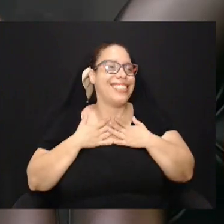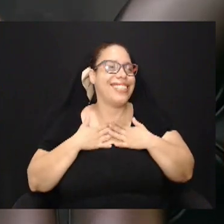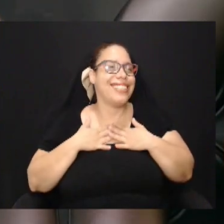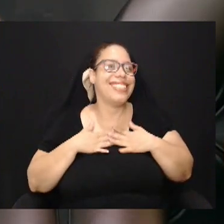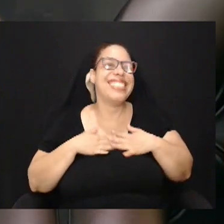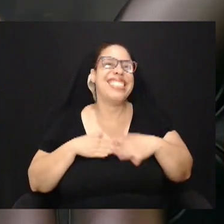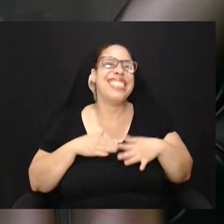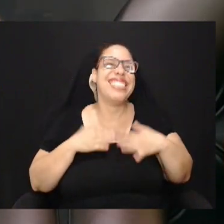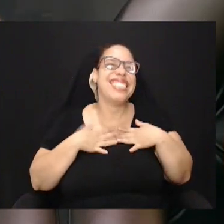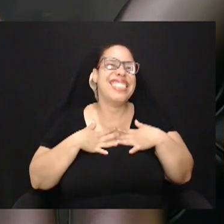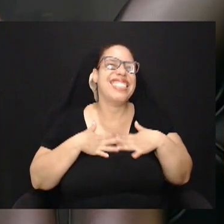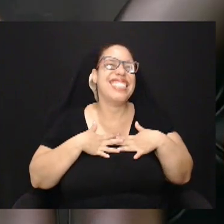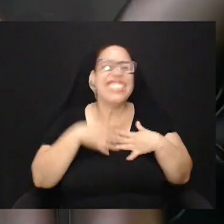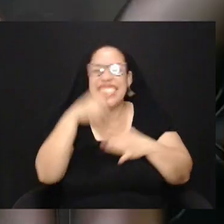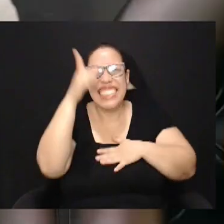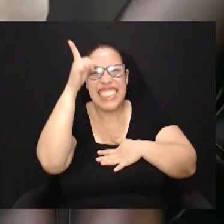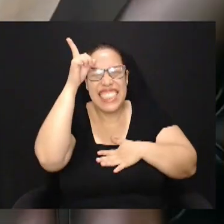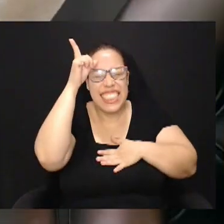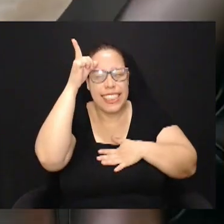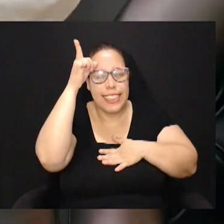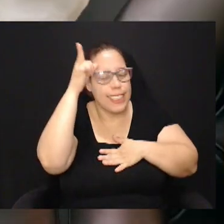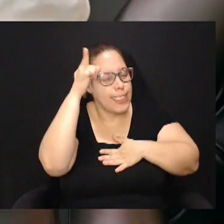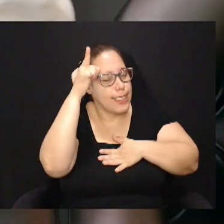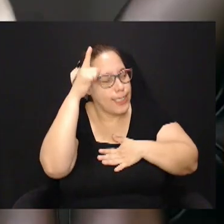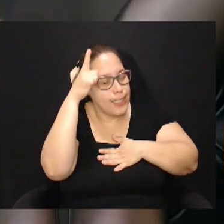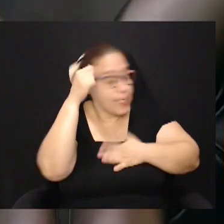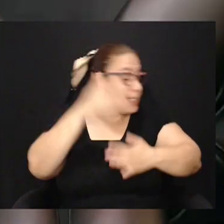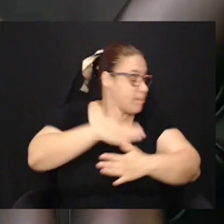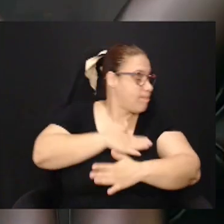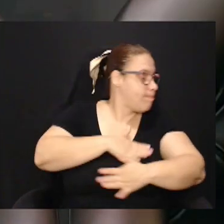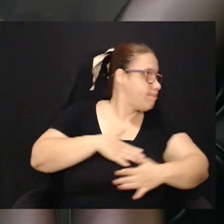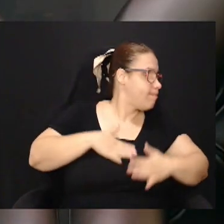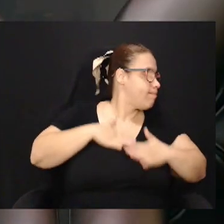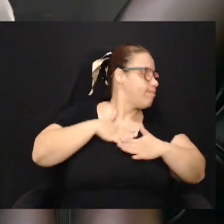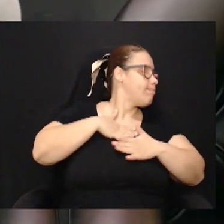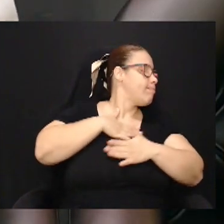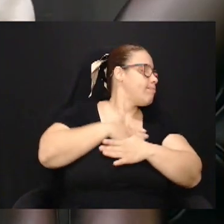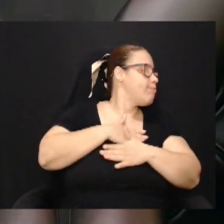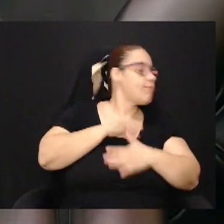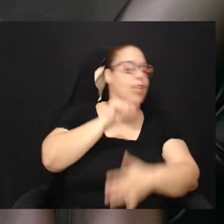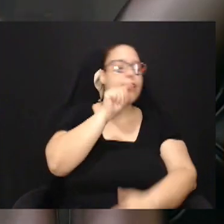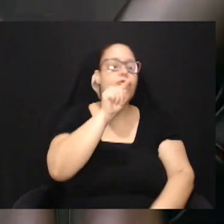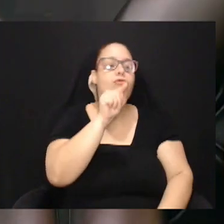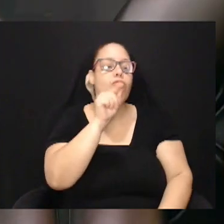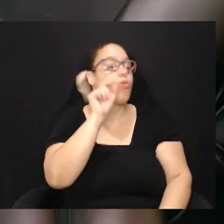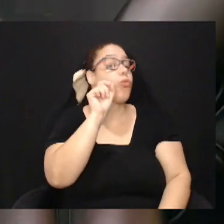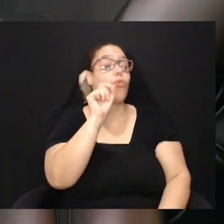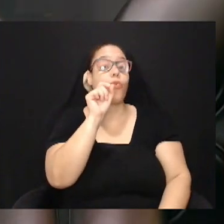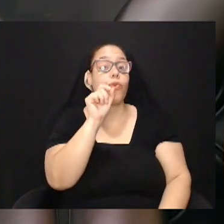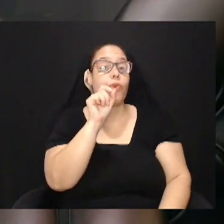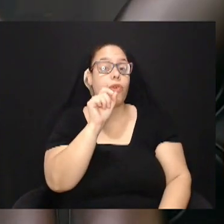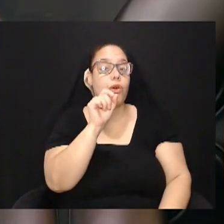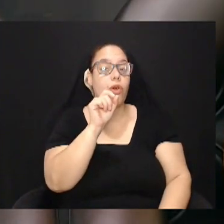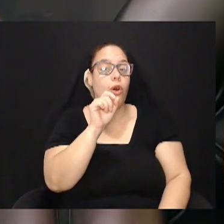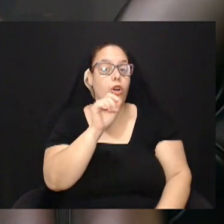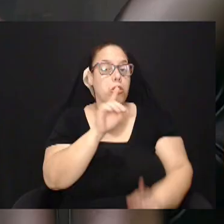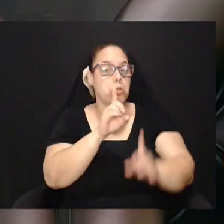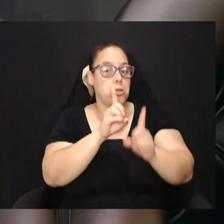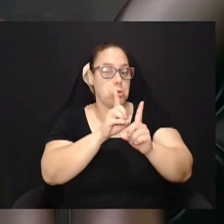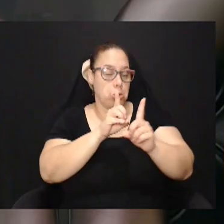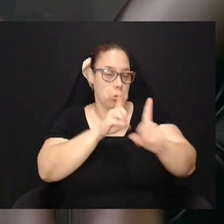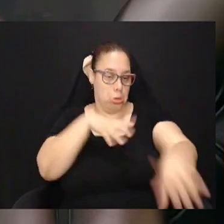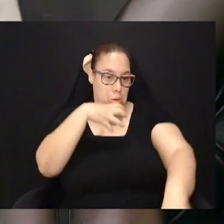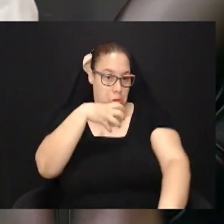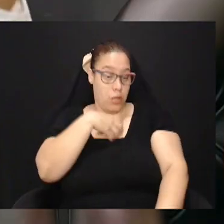de prazer, né? Fazendo você se distanciar de sentimentos